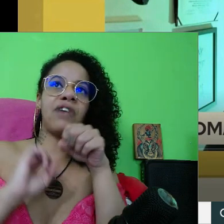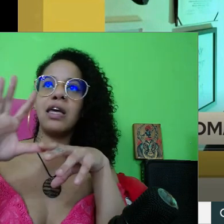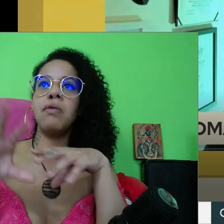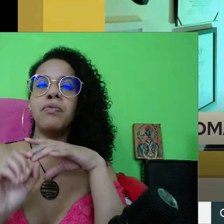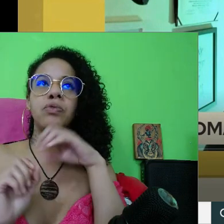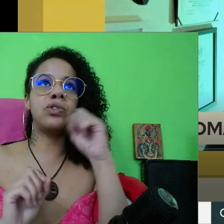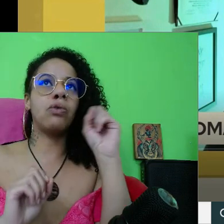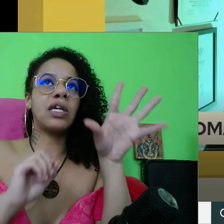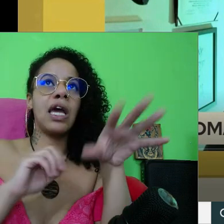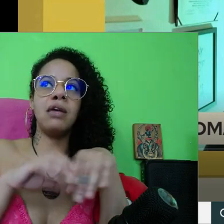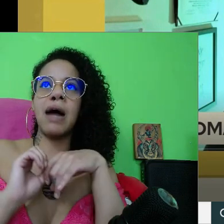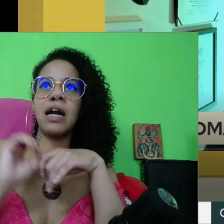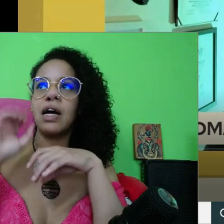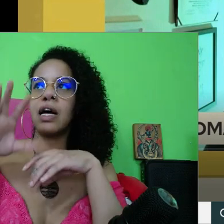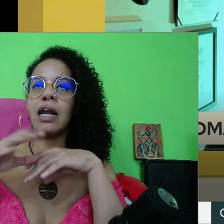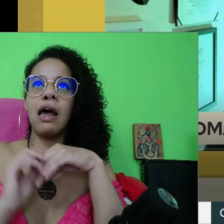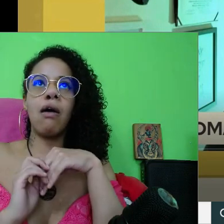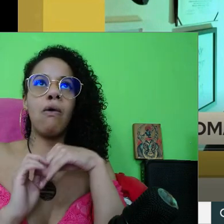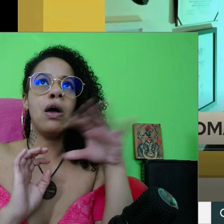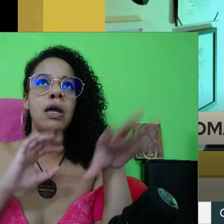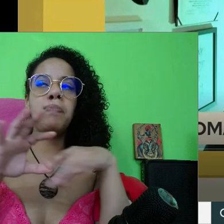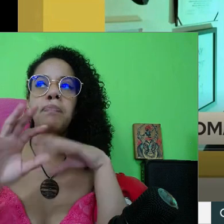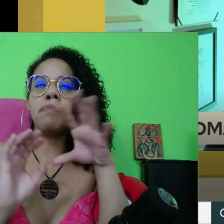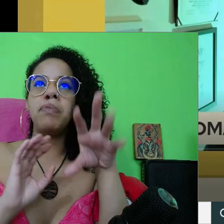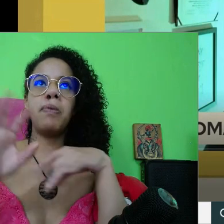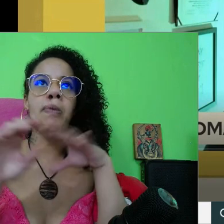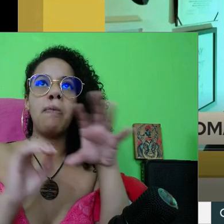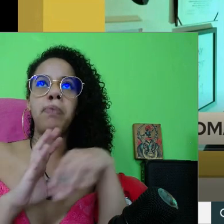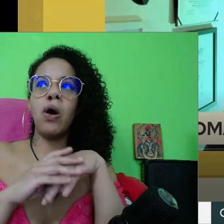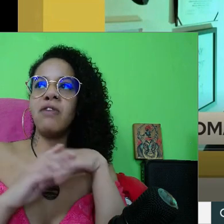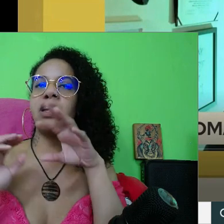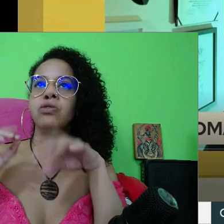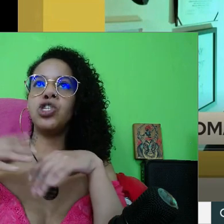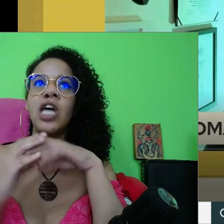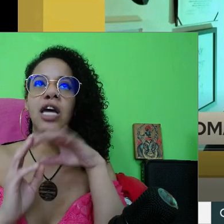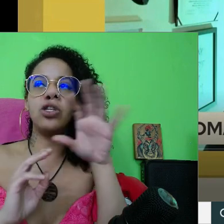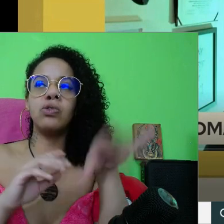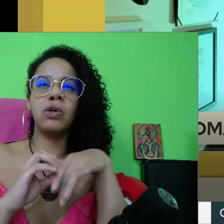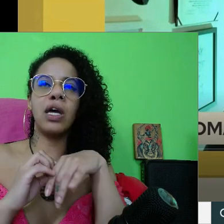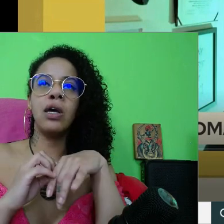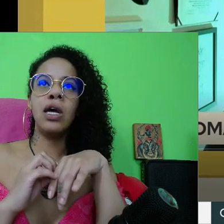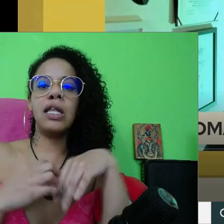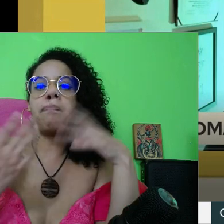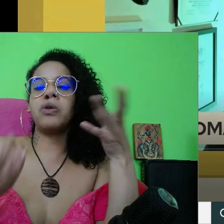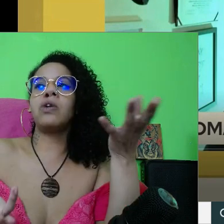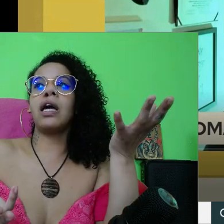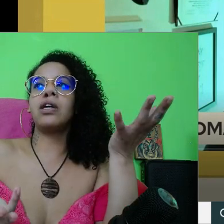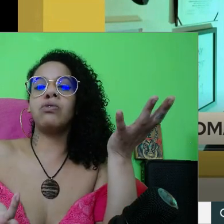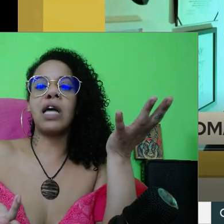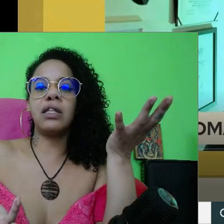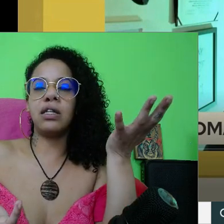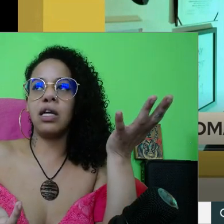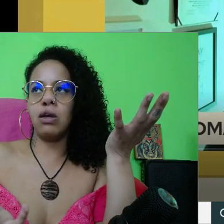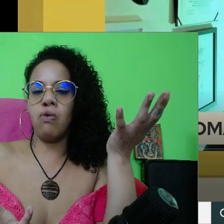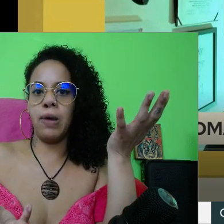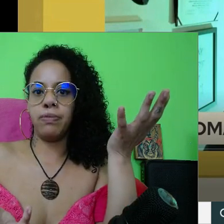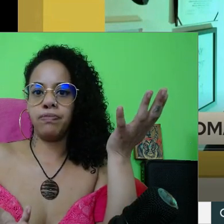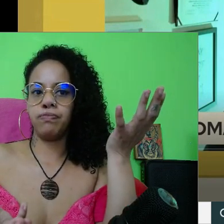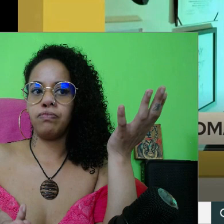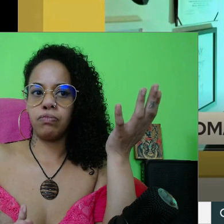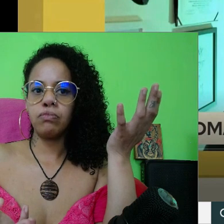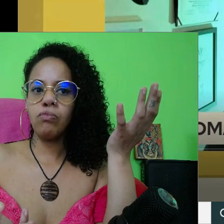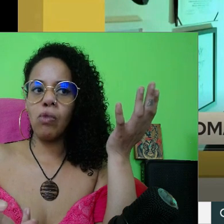negócio vai ir não sei o que e marca canal e pipopó e vai no chat não sei o quê e depois fala que não tá entrando